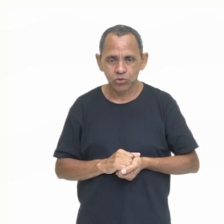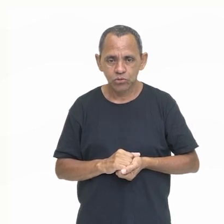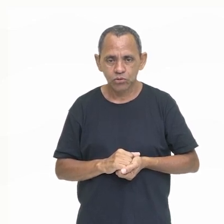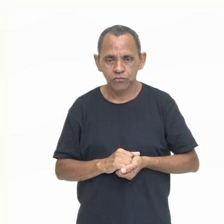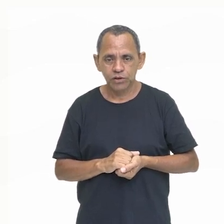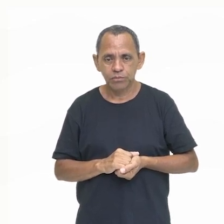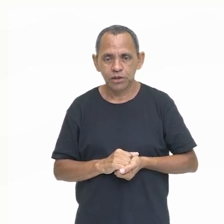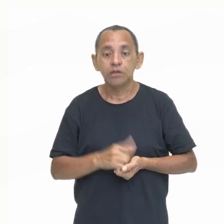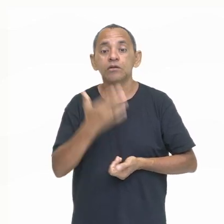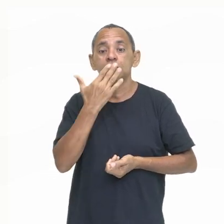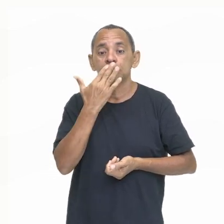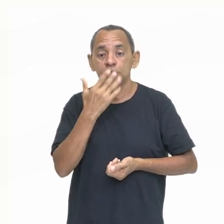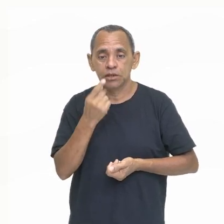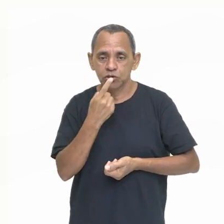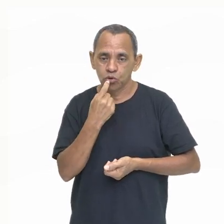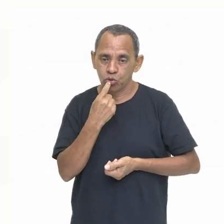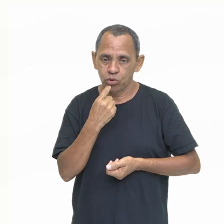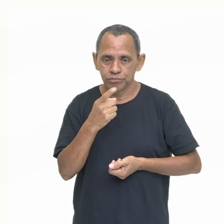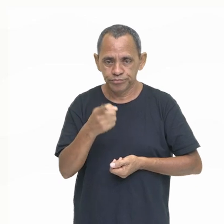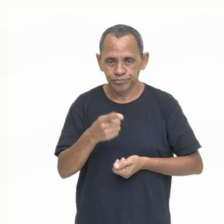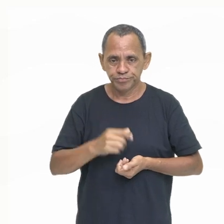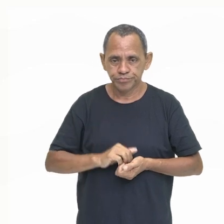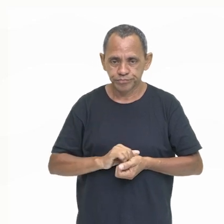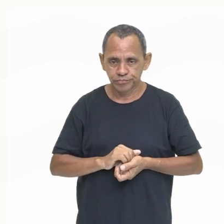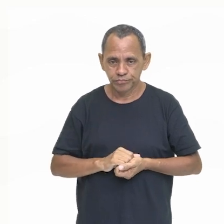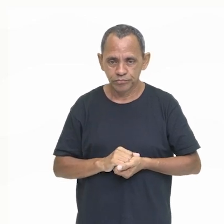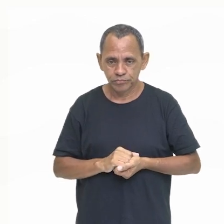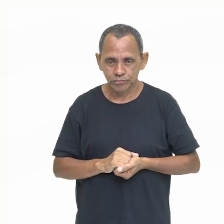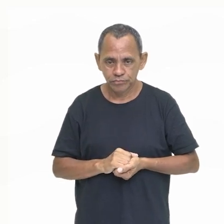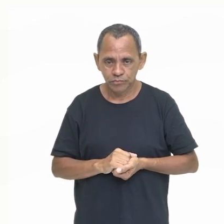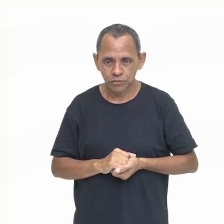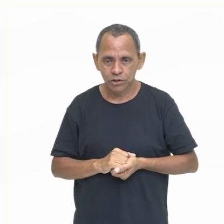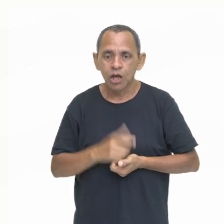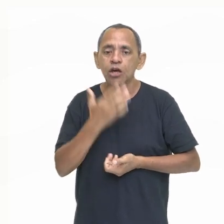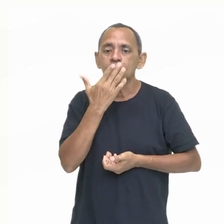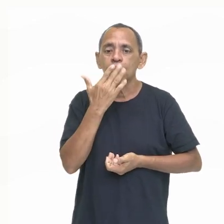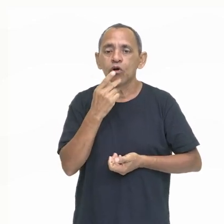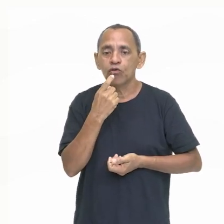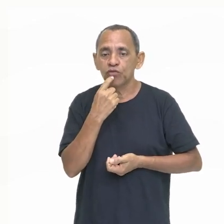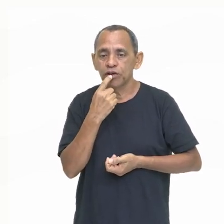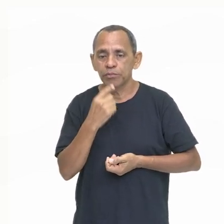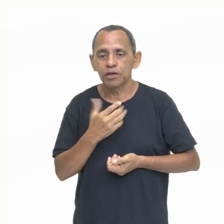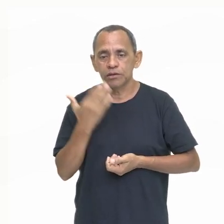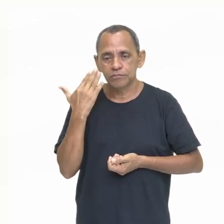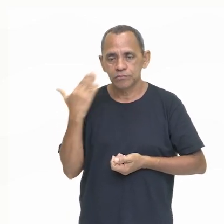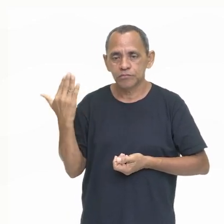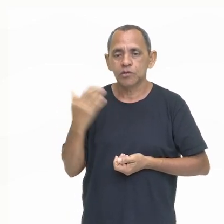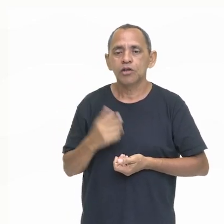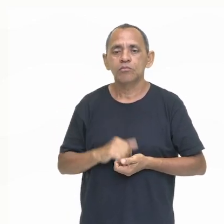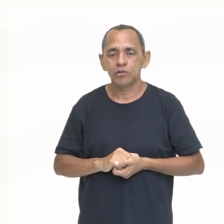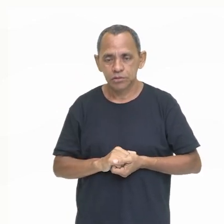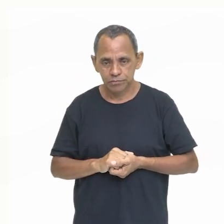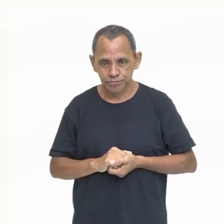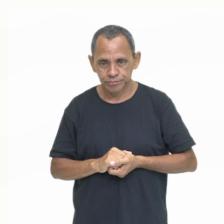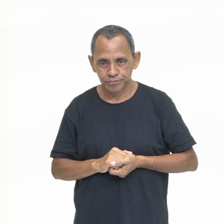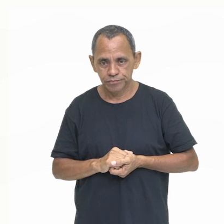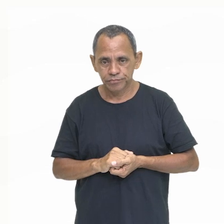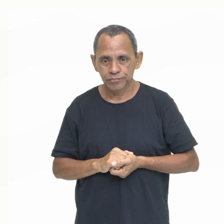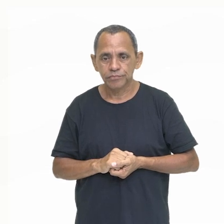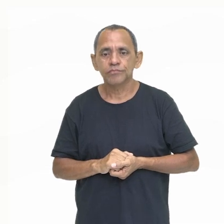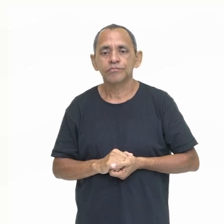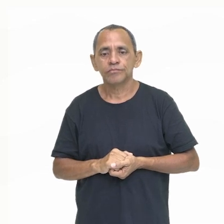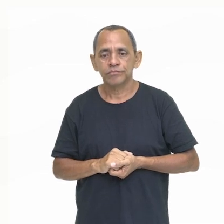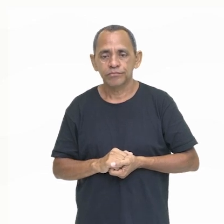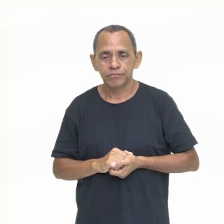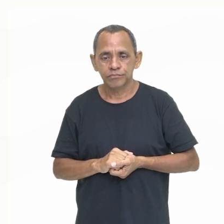aqui, ó, a função é constante. Do número menos 2 para x maior ou igual a menos 2 e menor ou igual